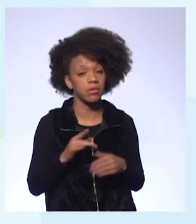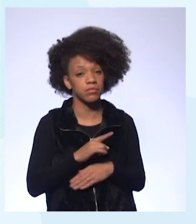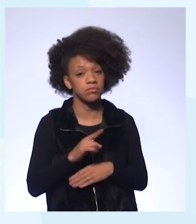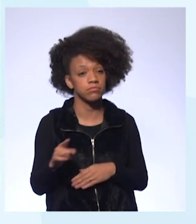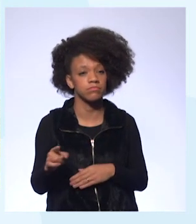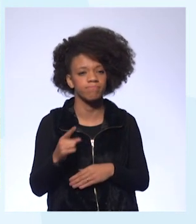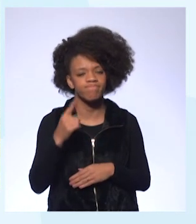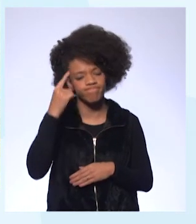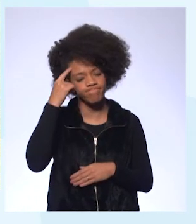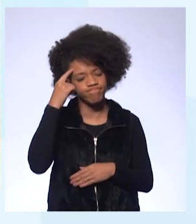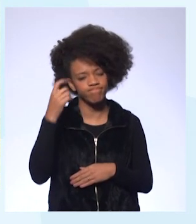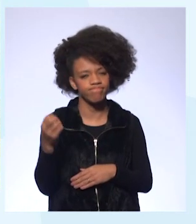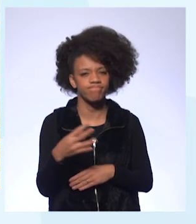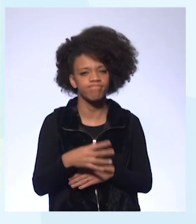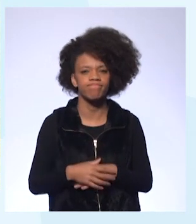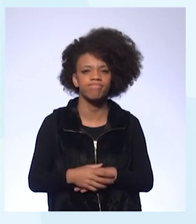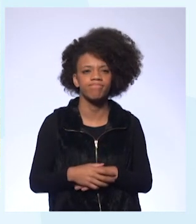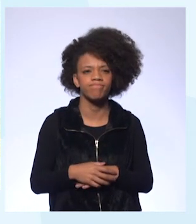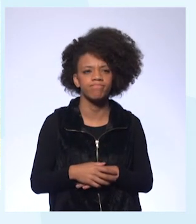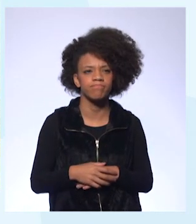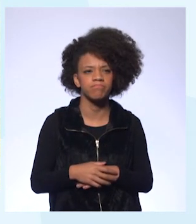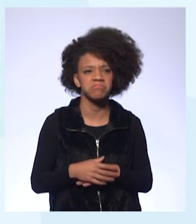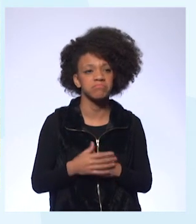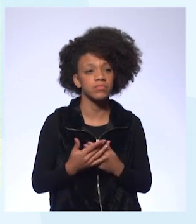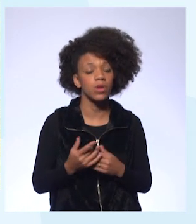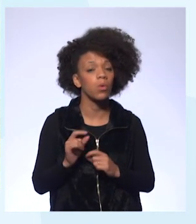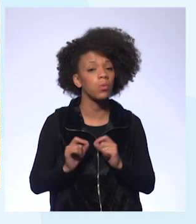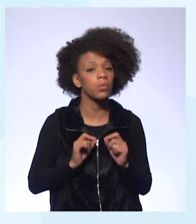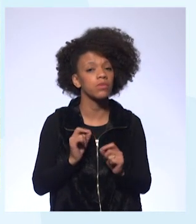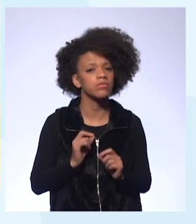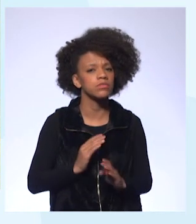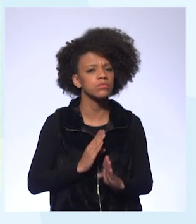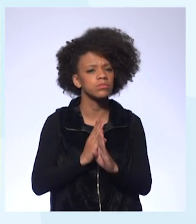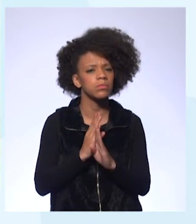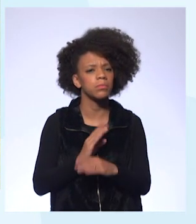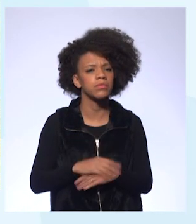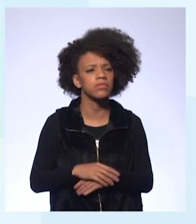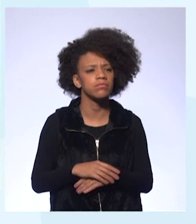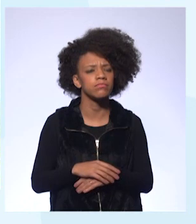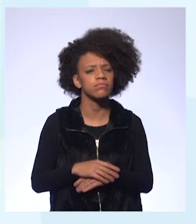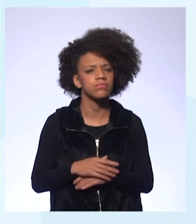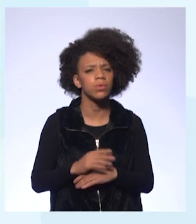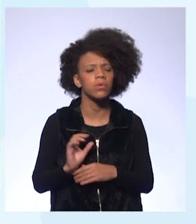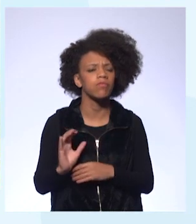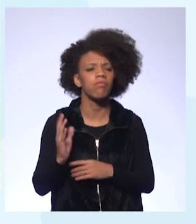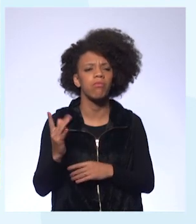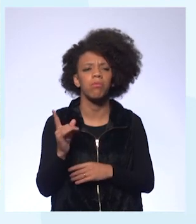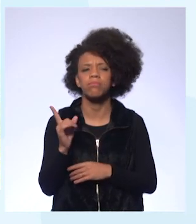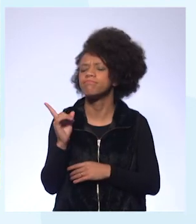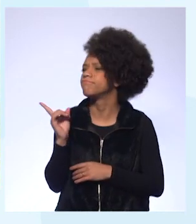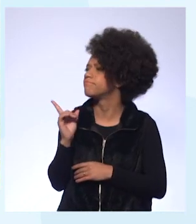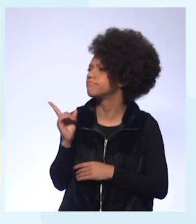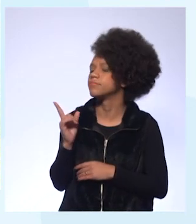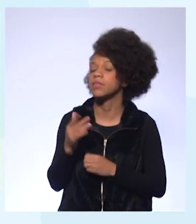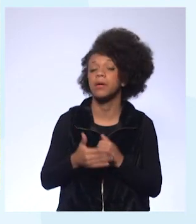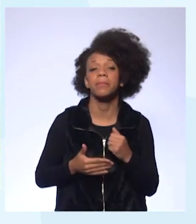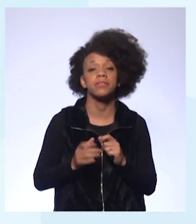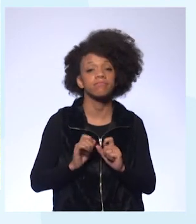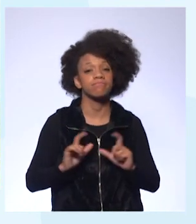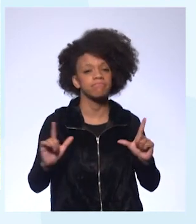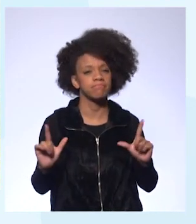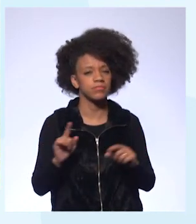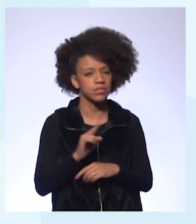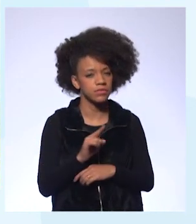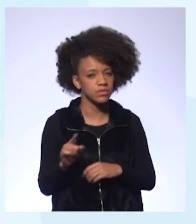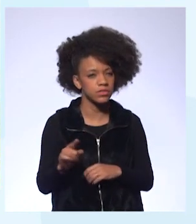criatividade de vocês eu quero que vocês o quê que vocês acham dessa previsão aí que que você acha que vai acontecer baseado nessa imagem